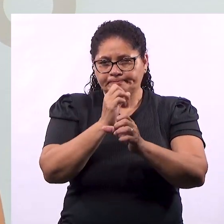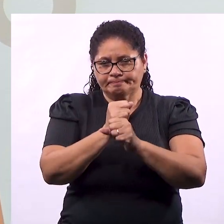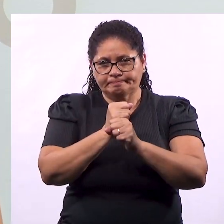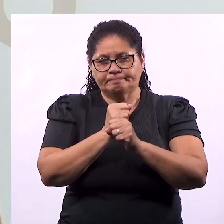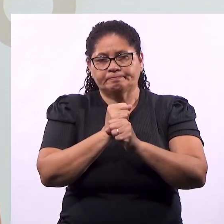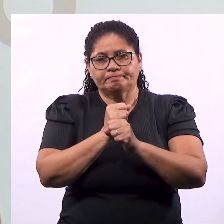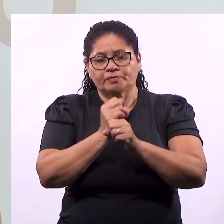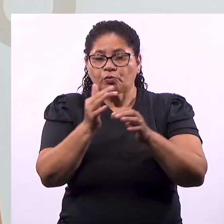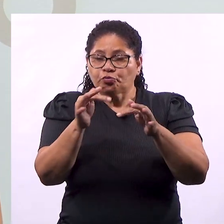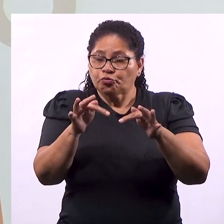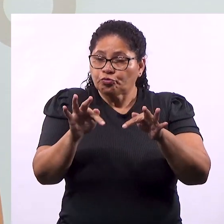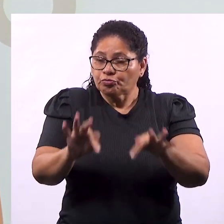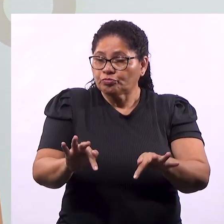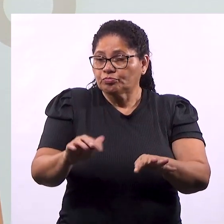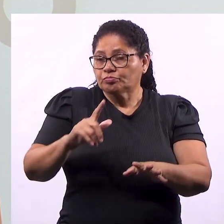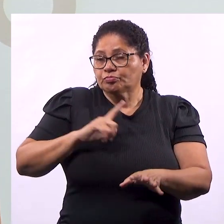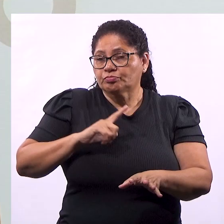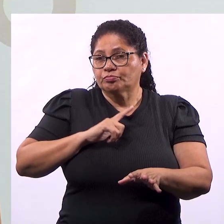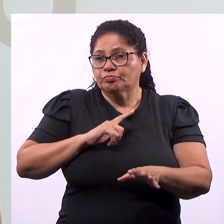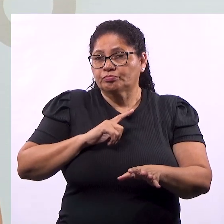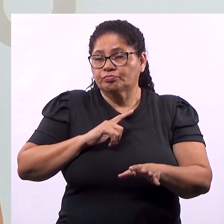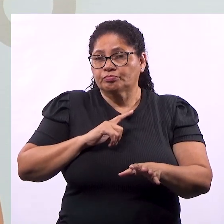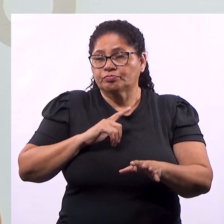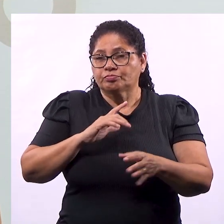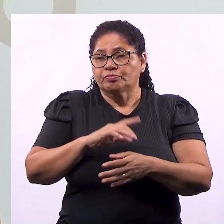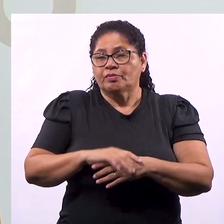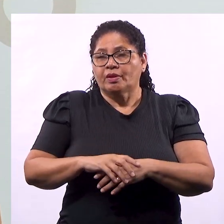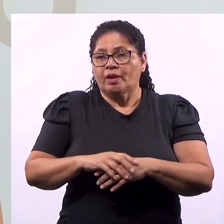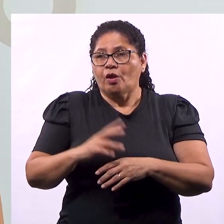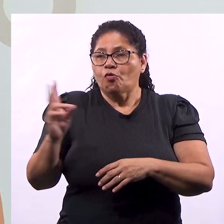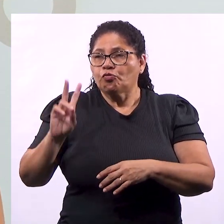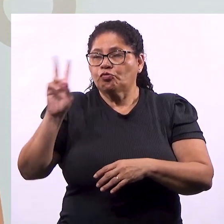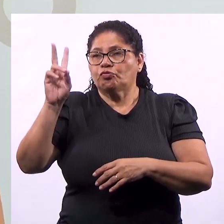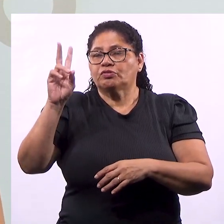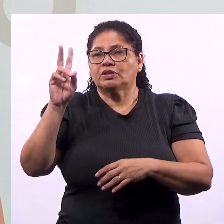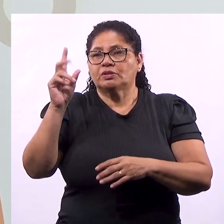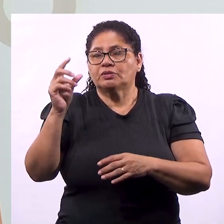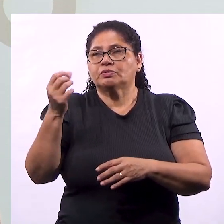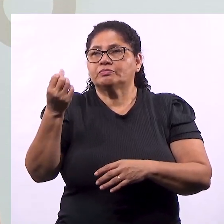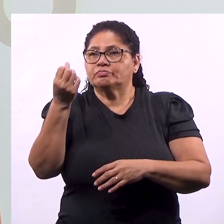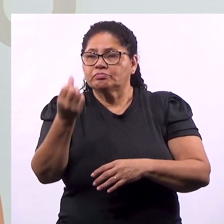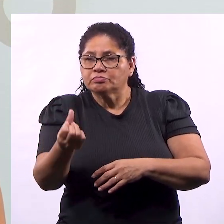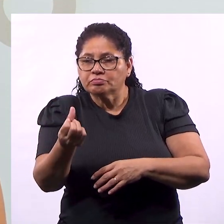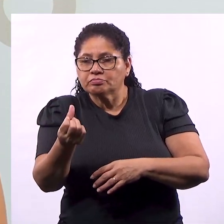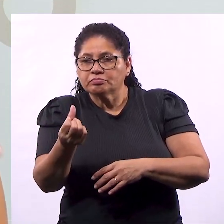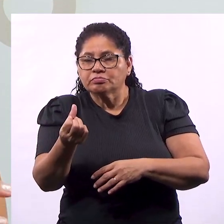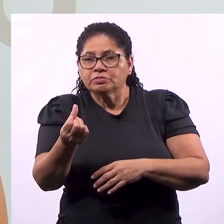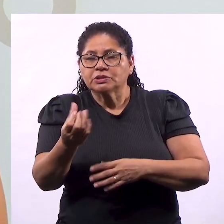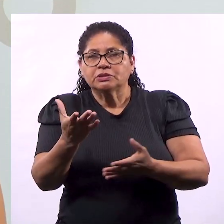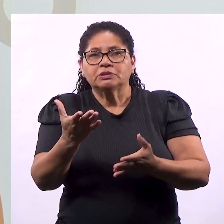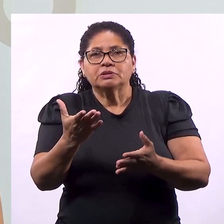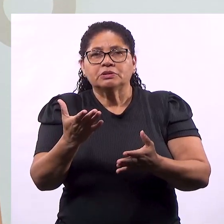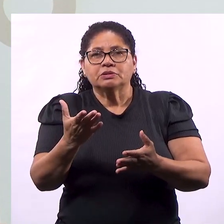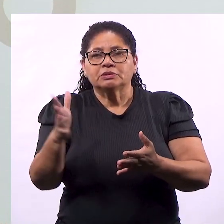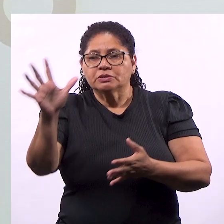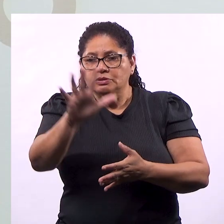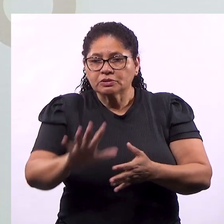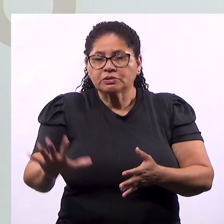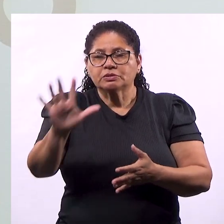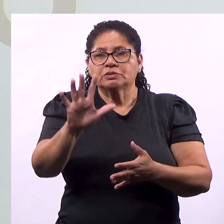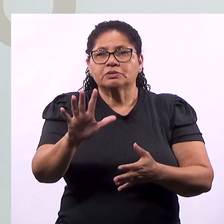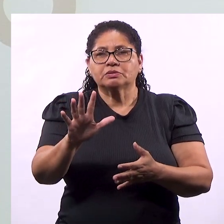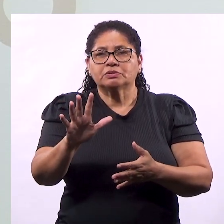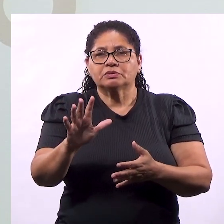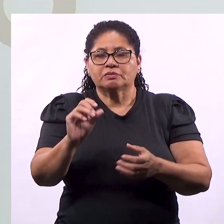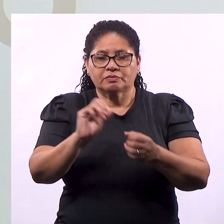somadas então ao final você tem a média geral e essa média compõe essa soma dessas atividades